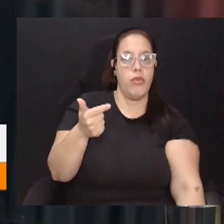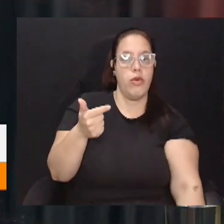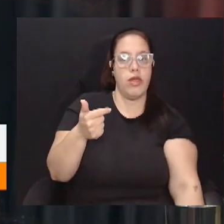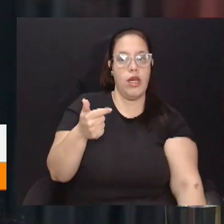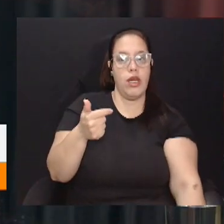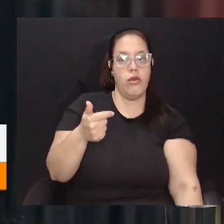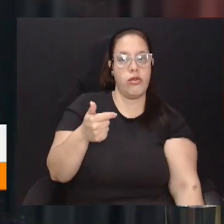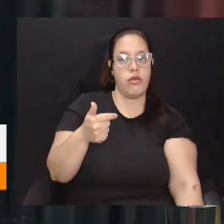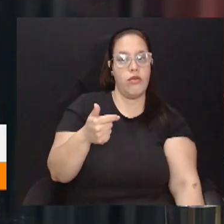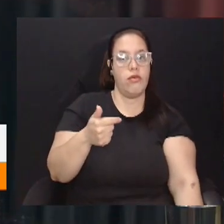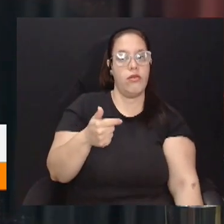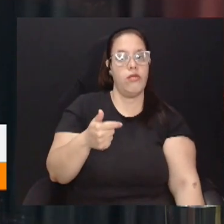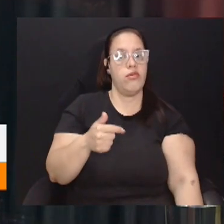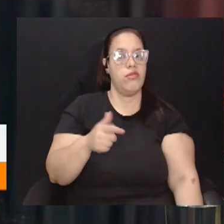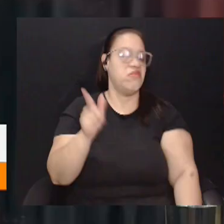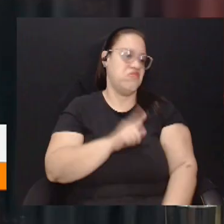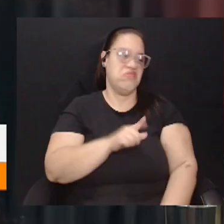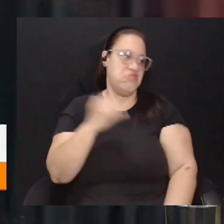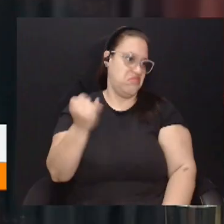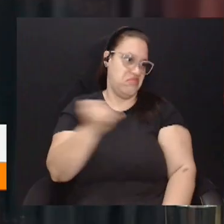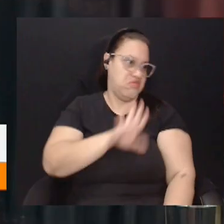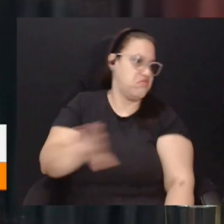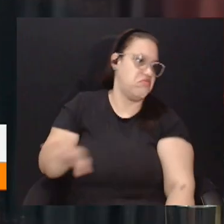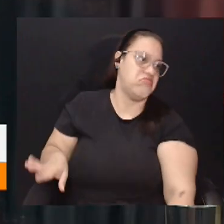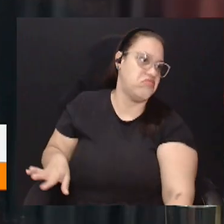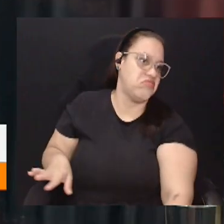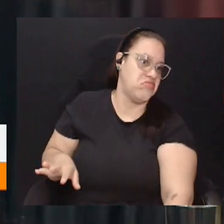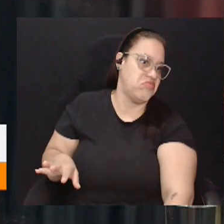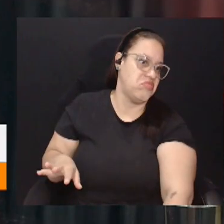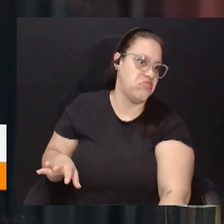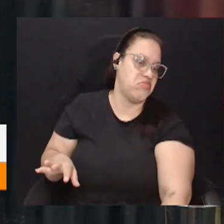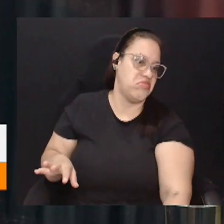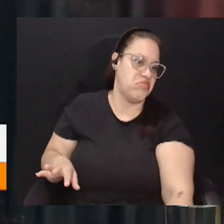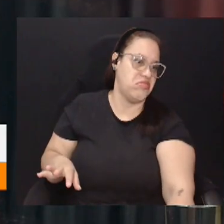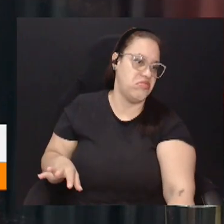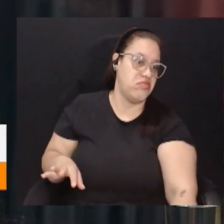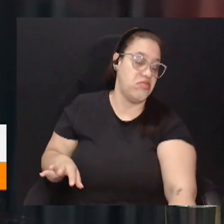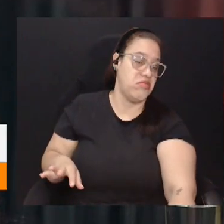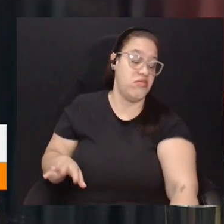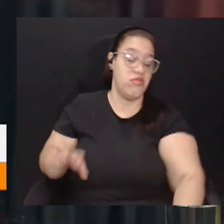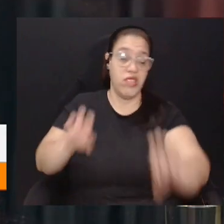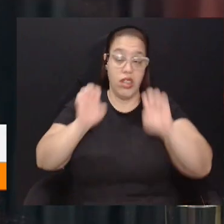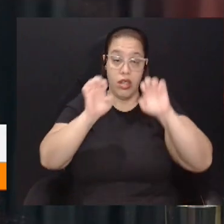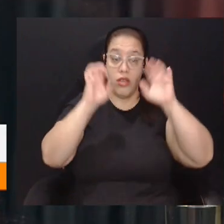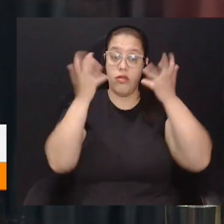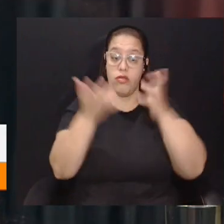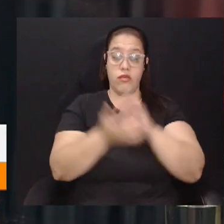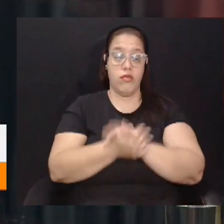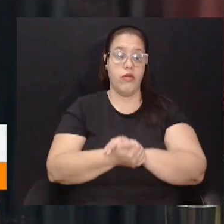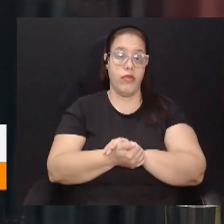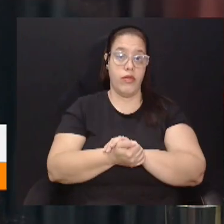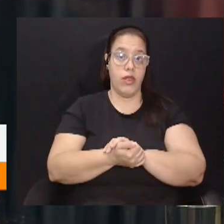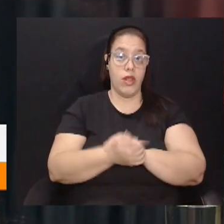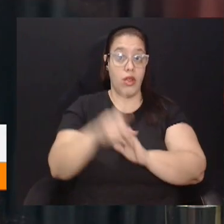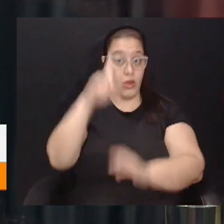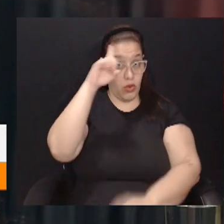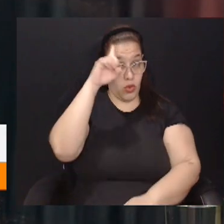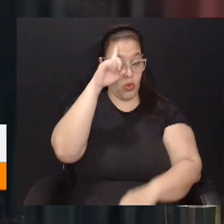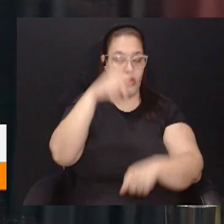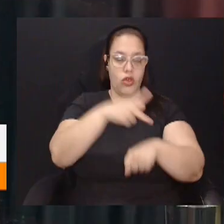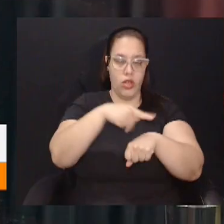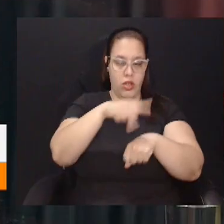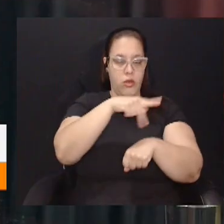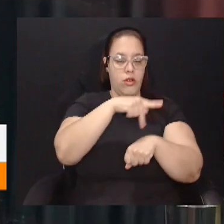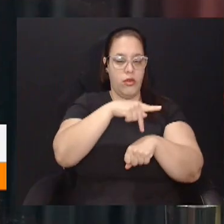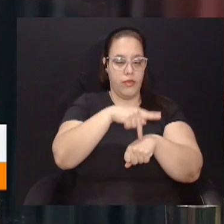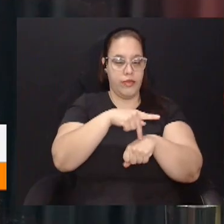não dão tanta importância para isso, né, deixam as comemorações para o dia da Páscoa. Nós